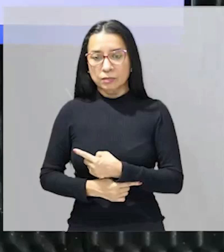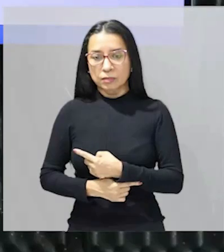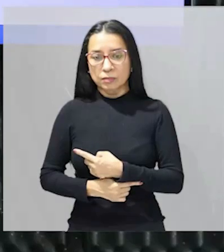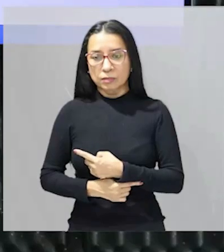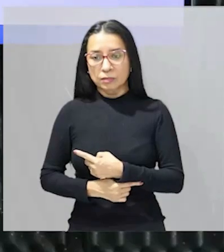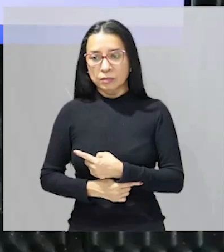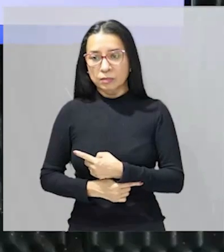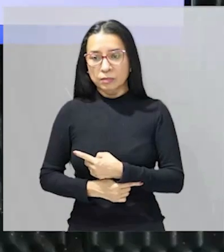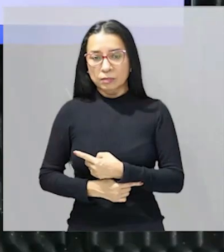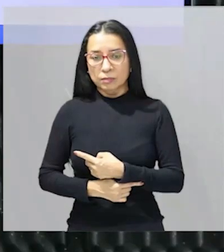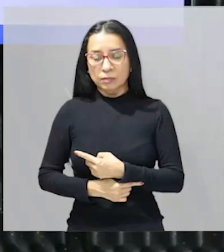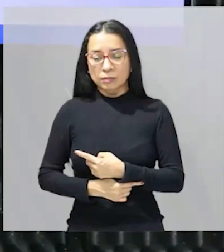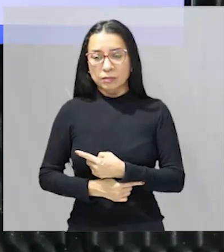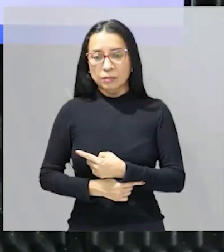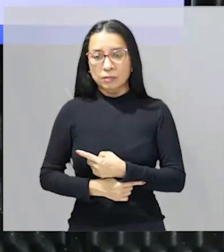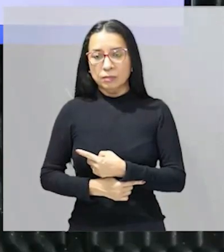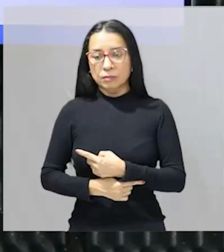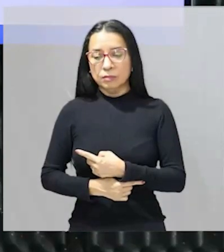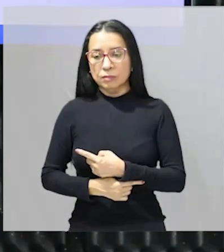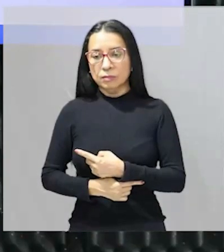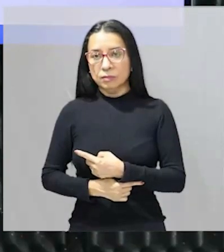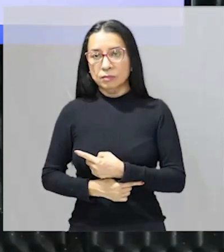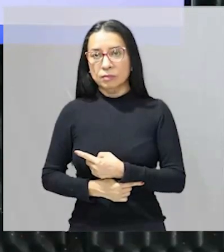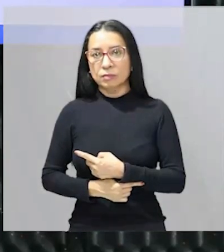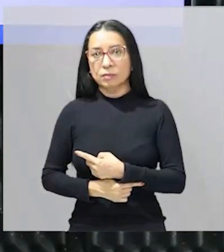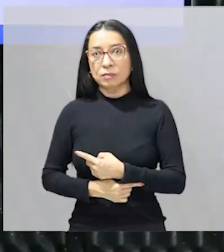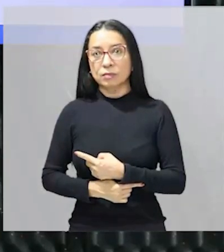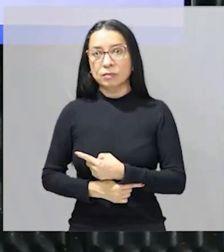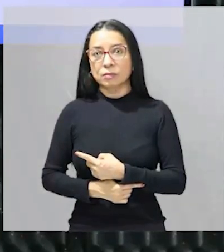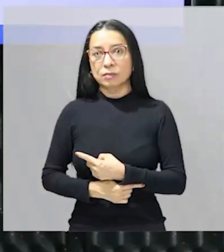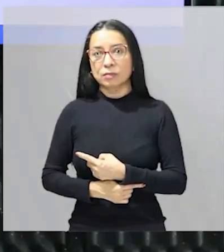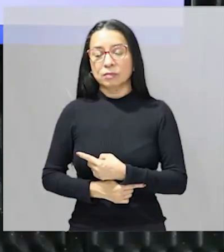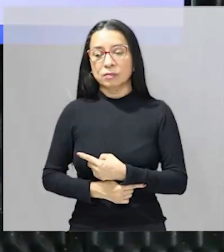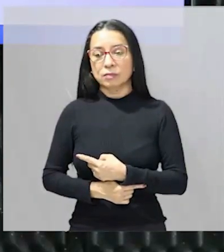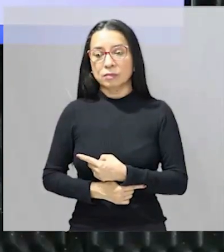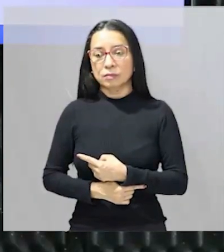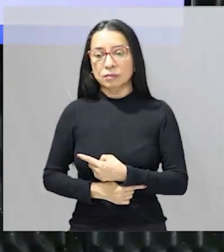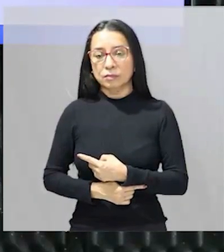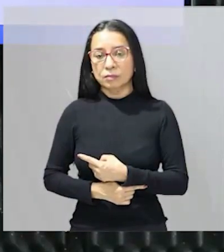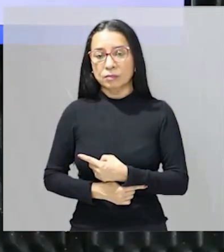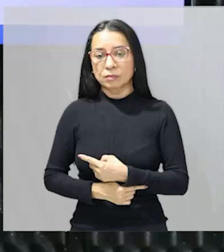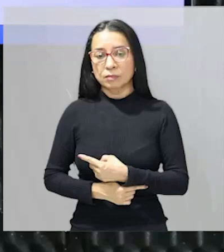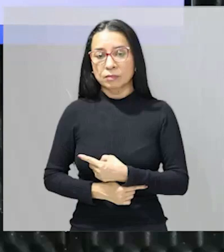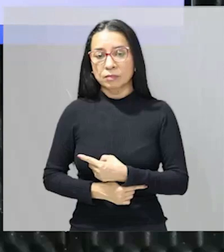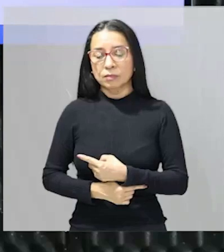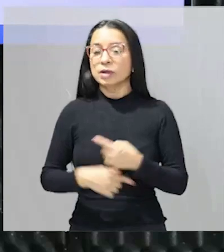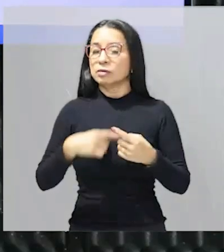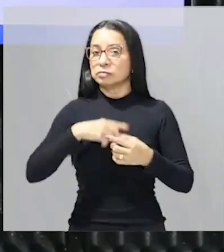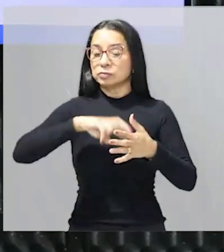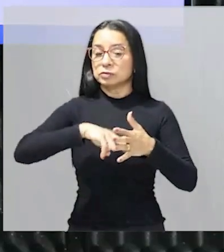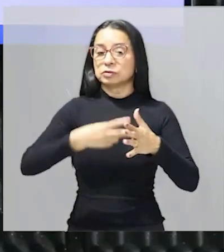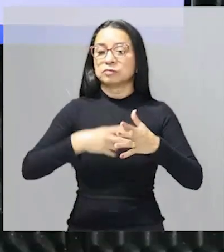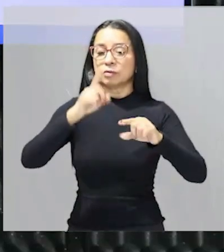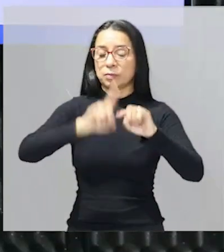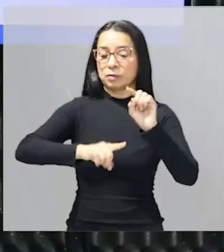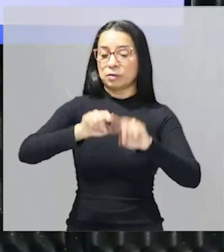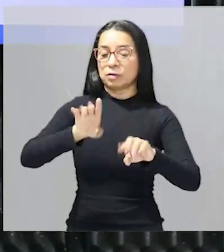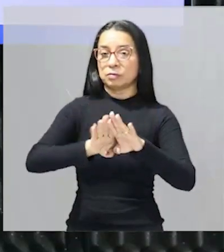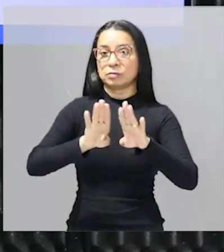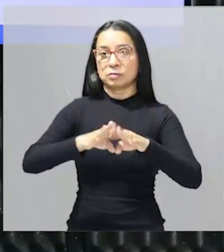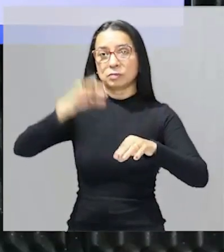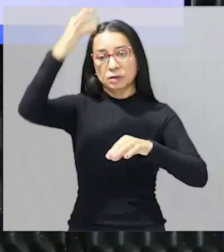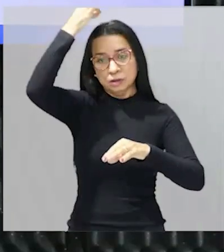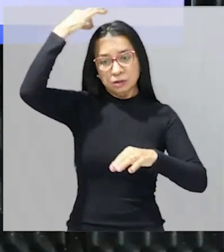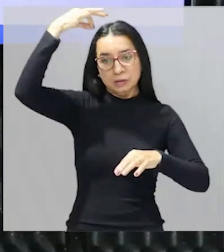duração, destacando a grandiosidade, inclusive, mostrando que ela tem um significado tanto material como espiritual.